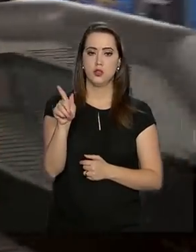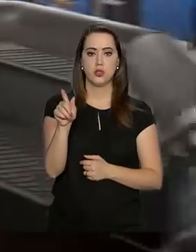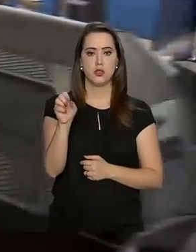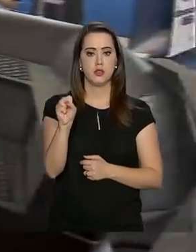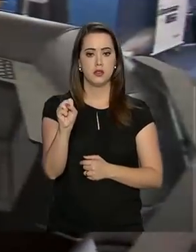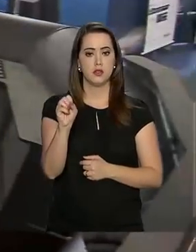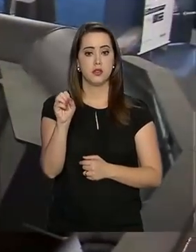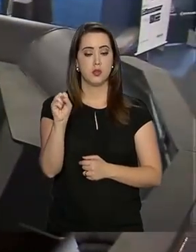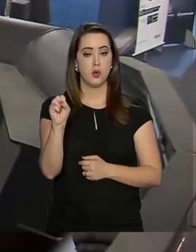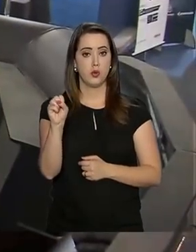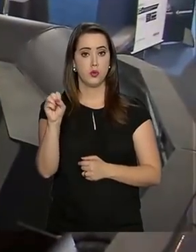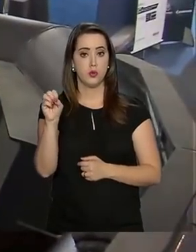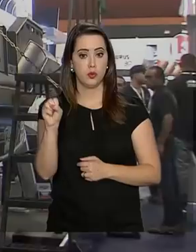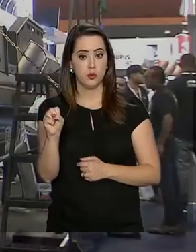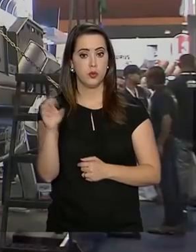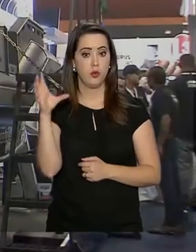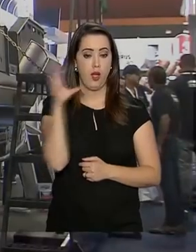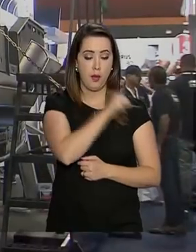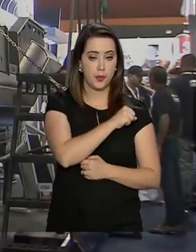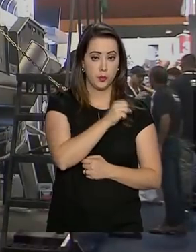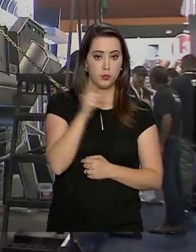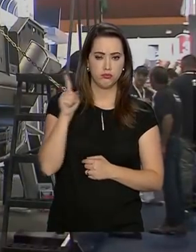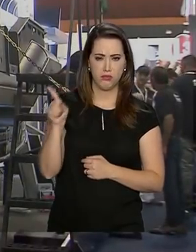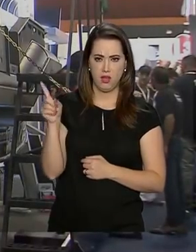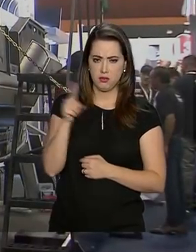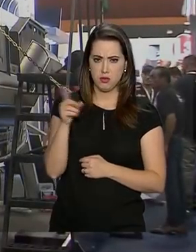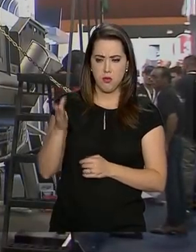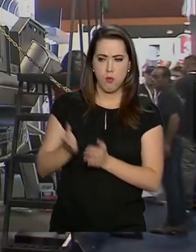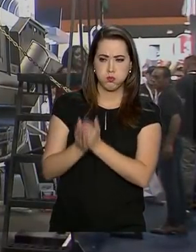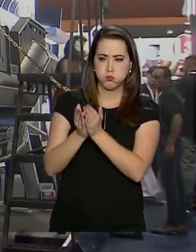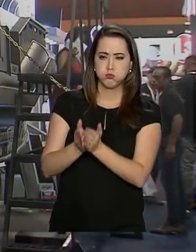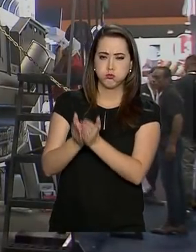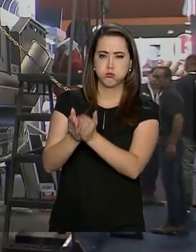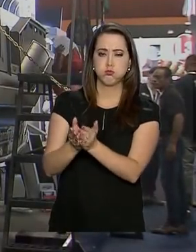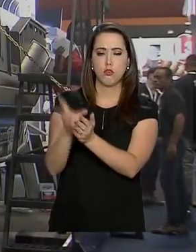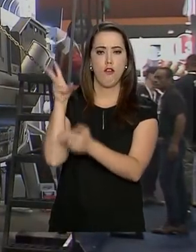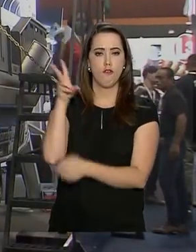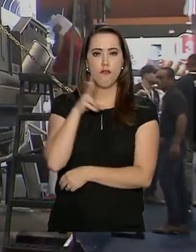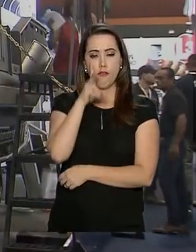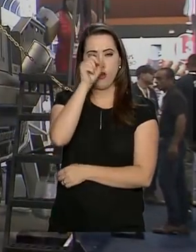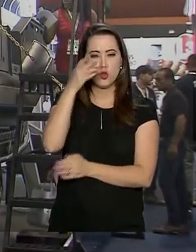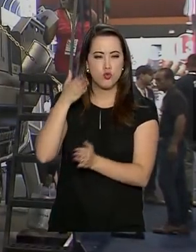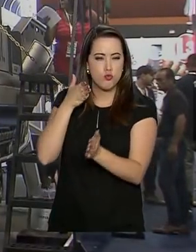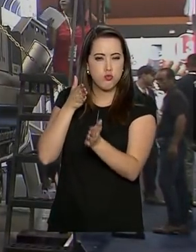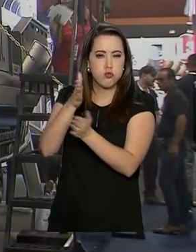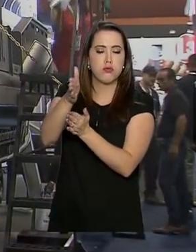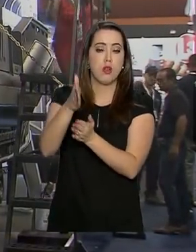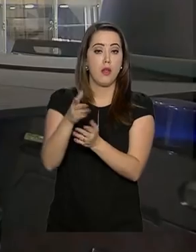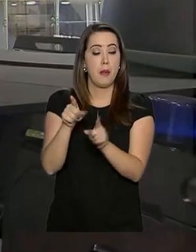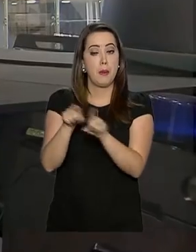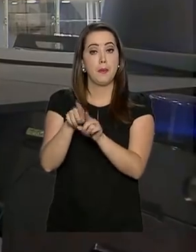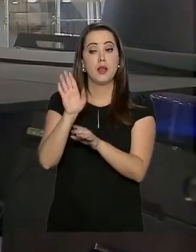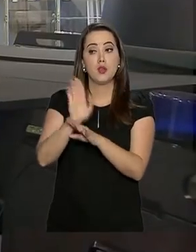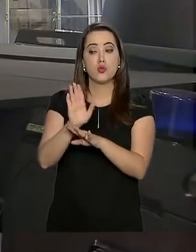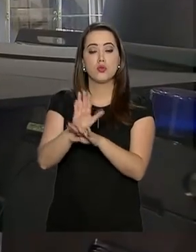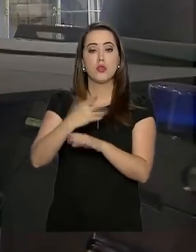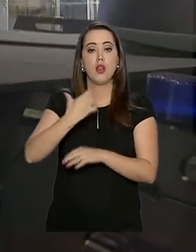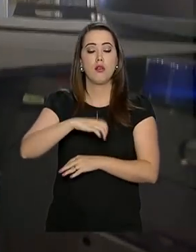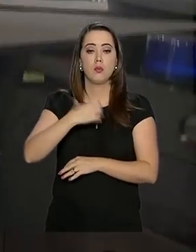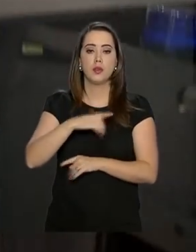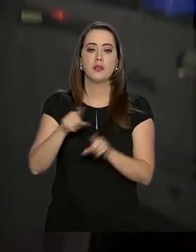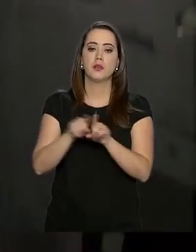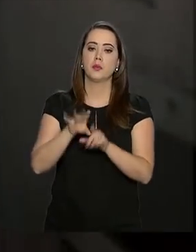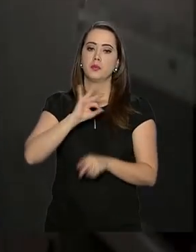DGS-888 Raptor MK2. Os equipamentos vão apoiar as ações da Polícia Militar na segurança pública da Bahia e também da